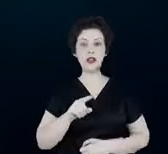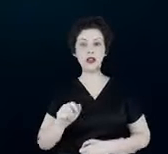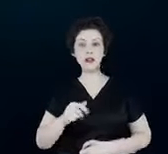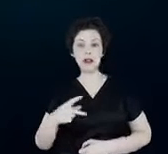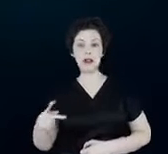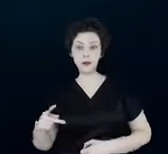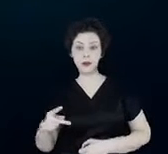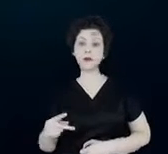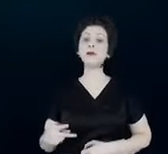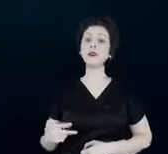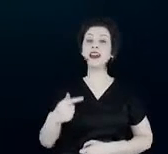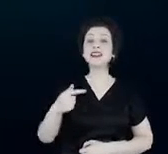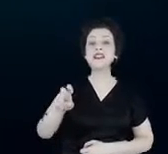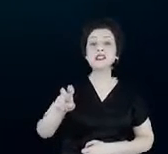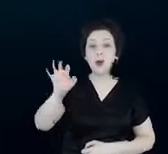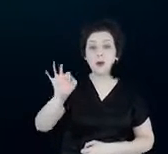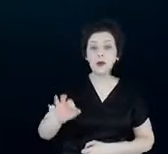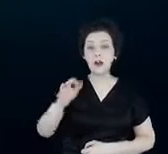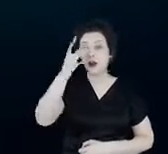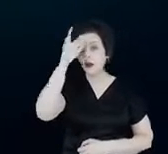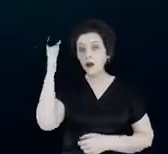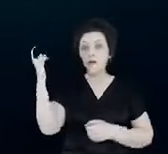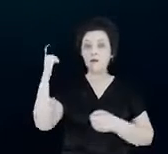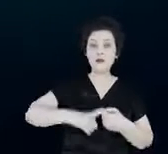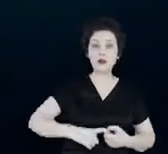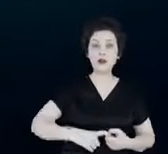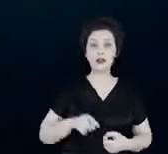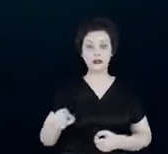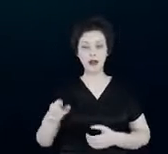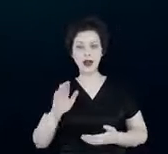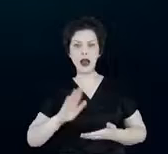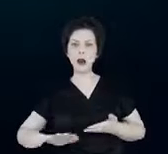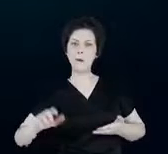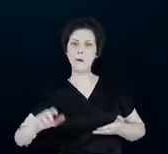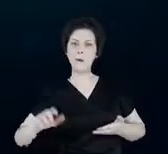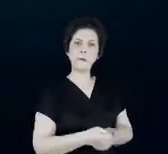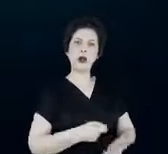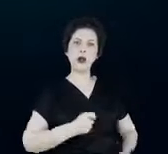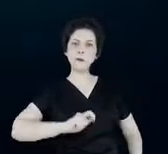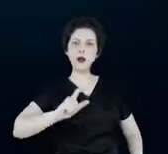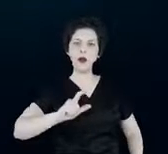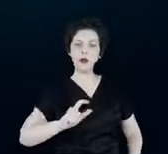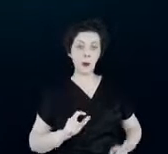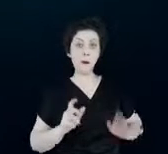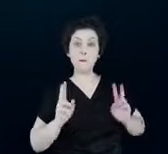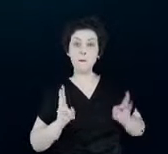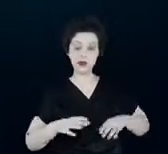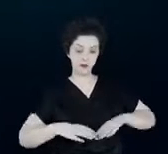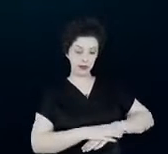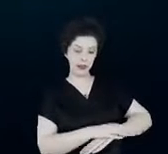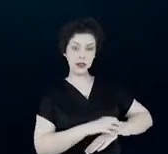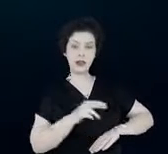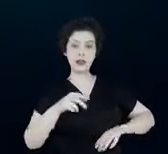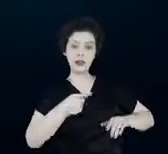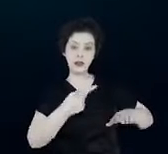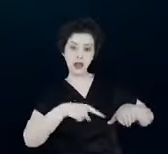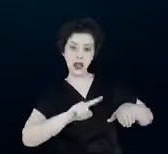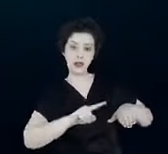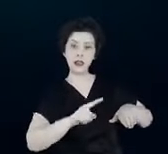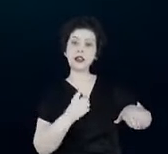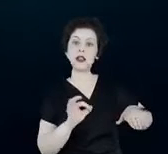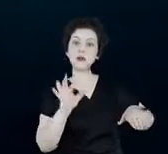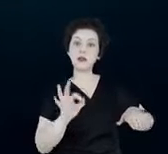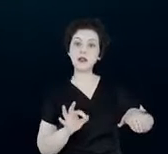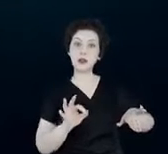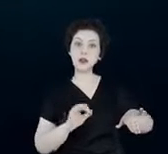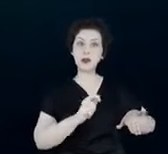cento de clientes voltam né e nas águas Estão dispostos a pagar mais inclusive o mesmo tênis da Nike que ele vende é destro mais caro do que